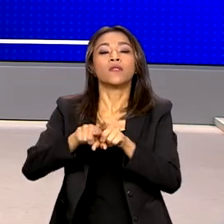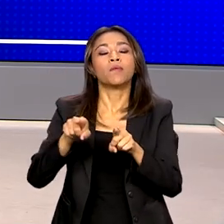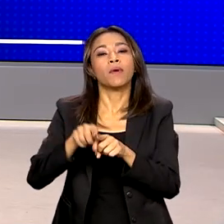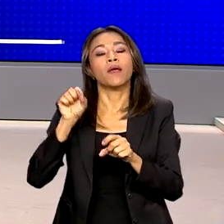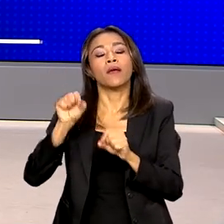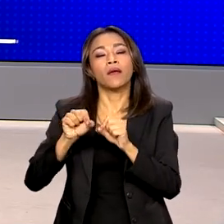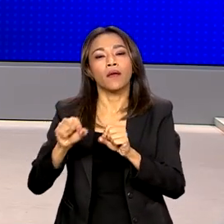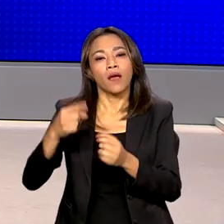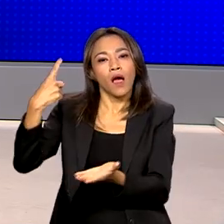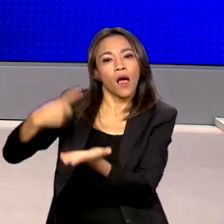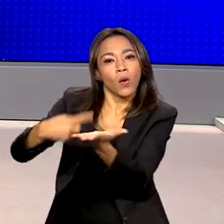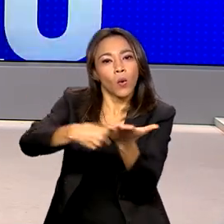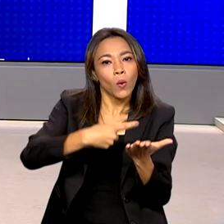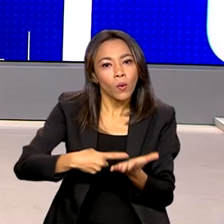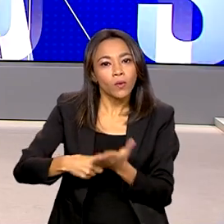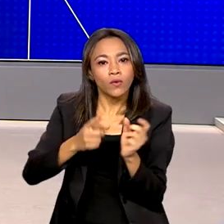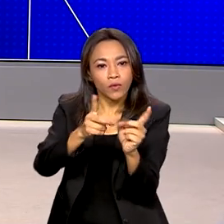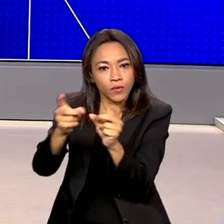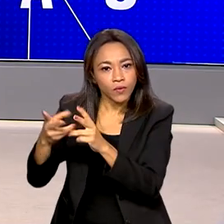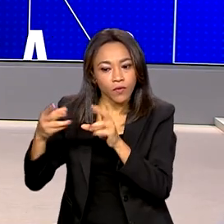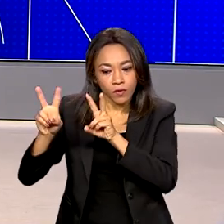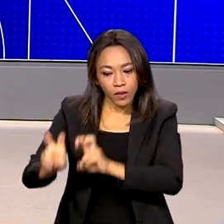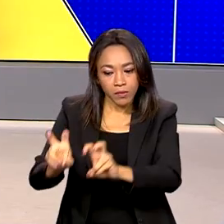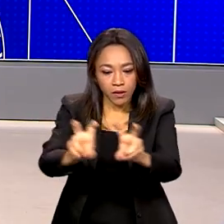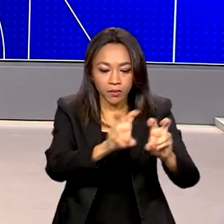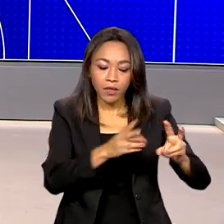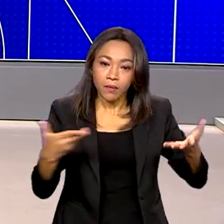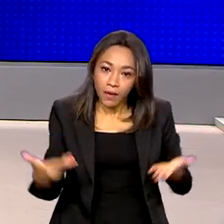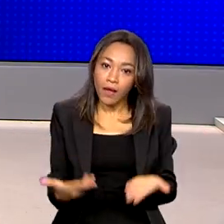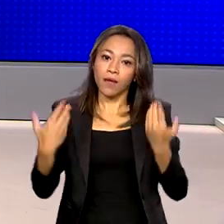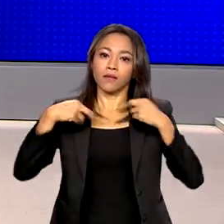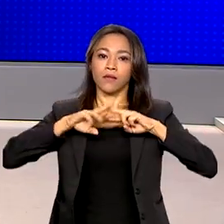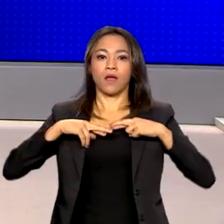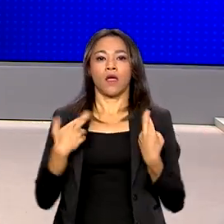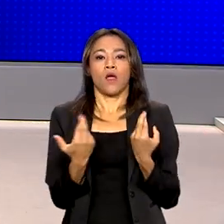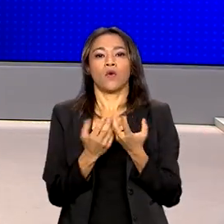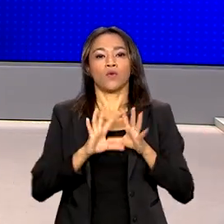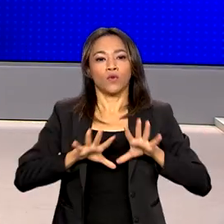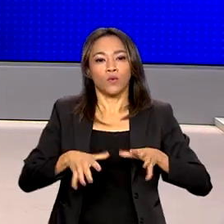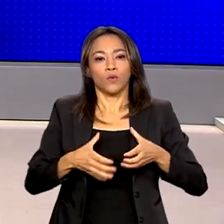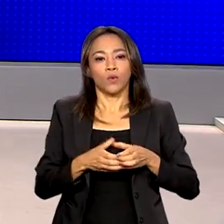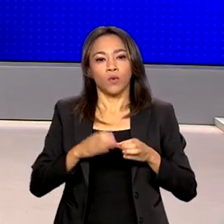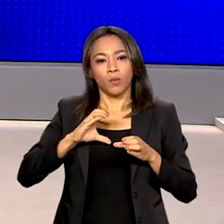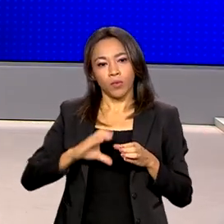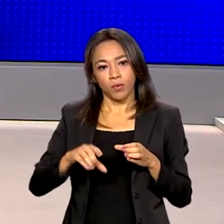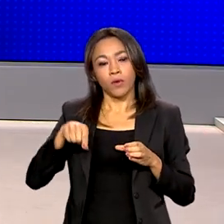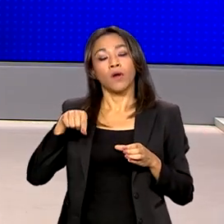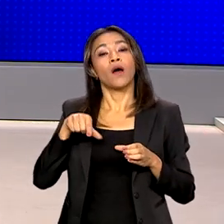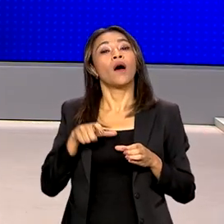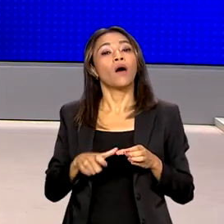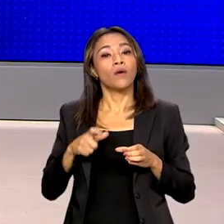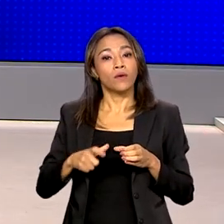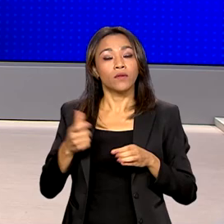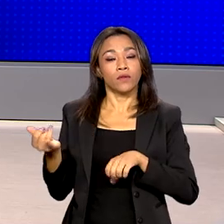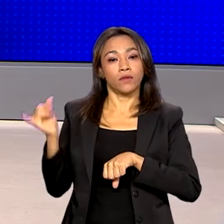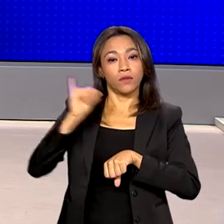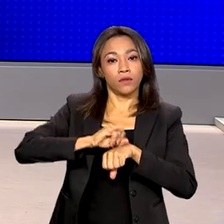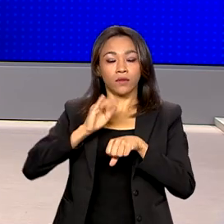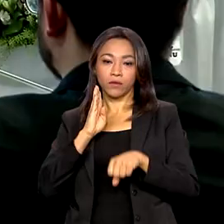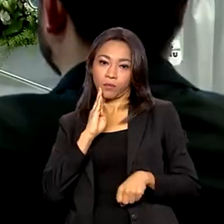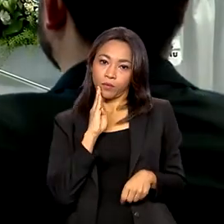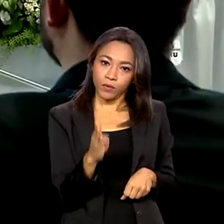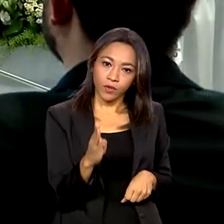entre os países pautaram as reuniões entre chefes de Estado durante a cúpula realizada em Bruxelas, na